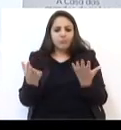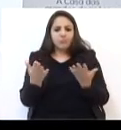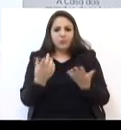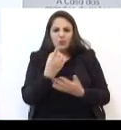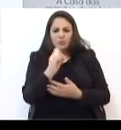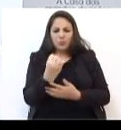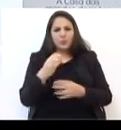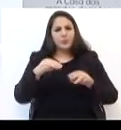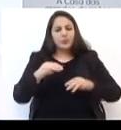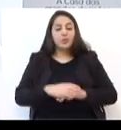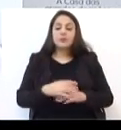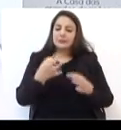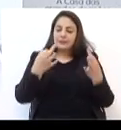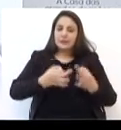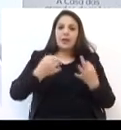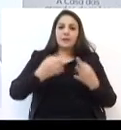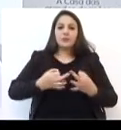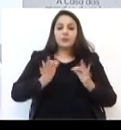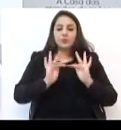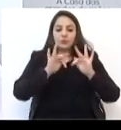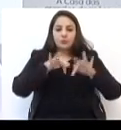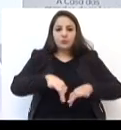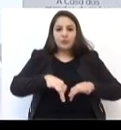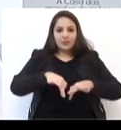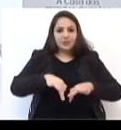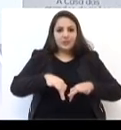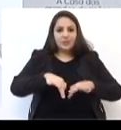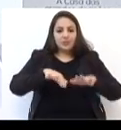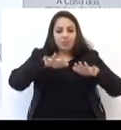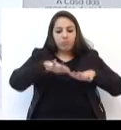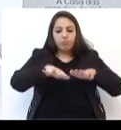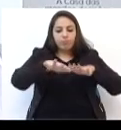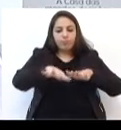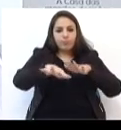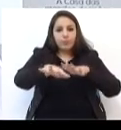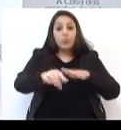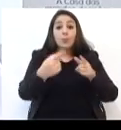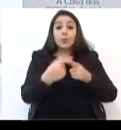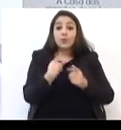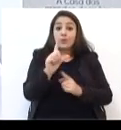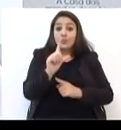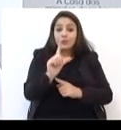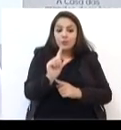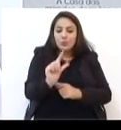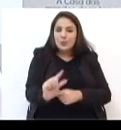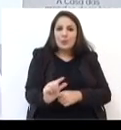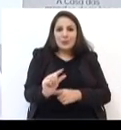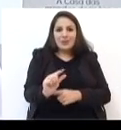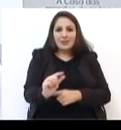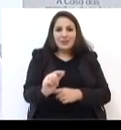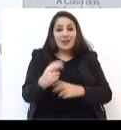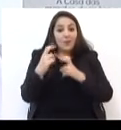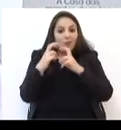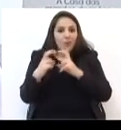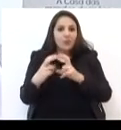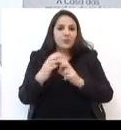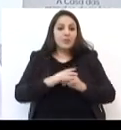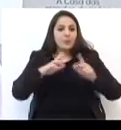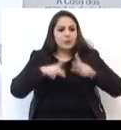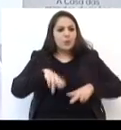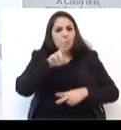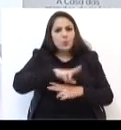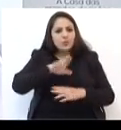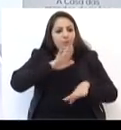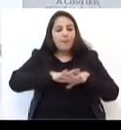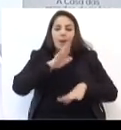que desafogaria o trânsito até com a diminuição dos veículos, porque o cidadão, a cidadã, vai usar